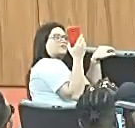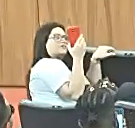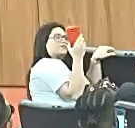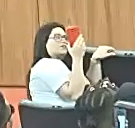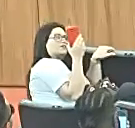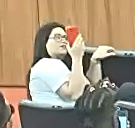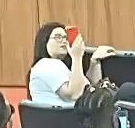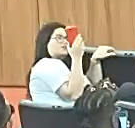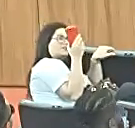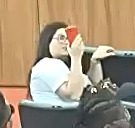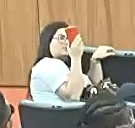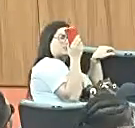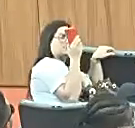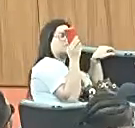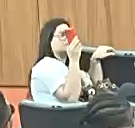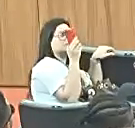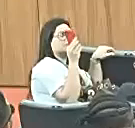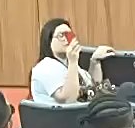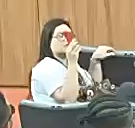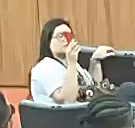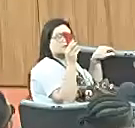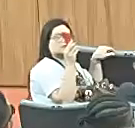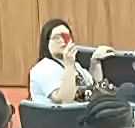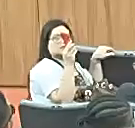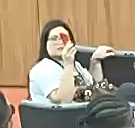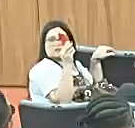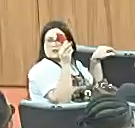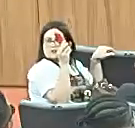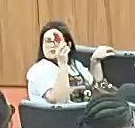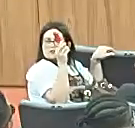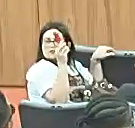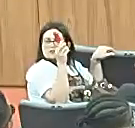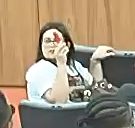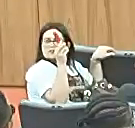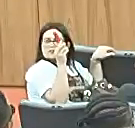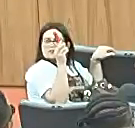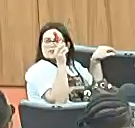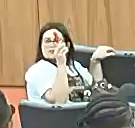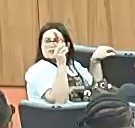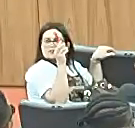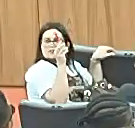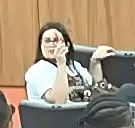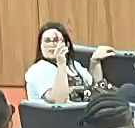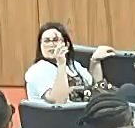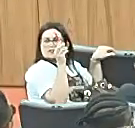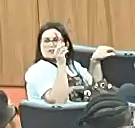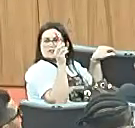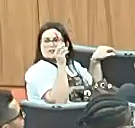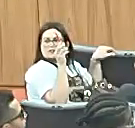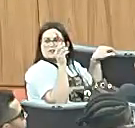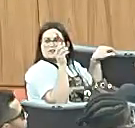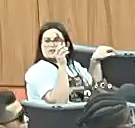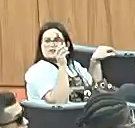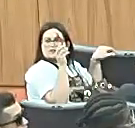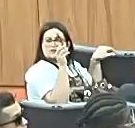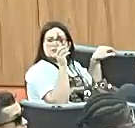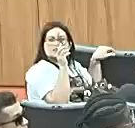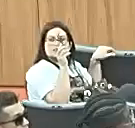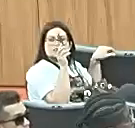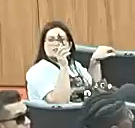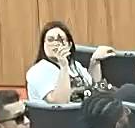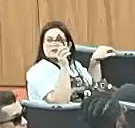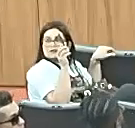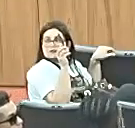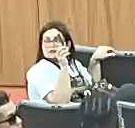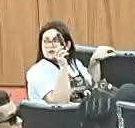os 222 opção 2 o presidente convidou a